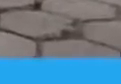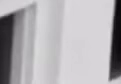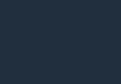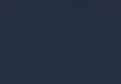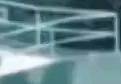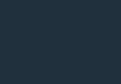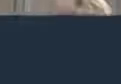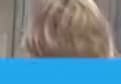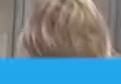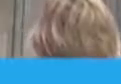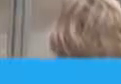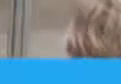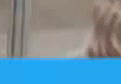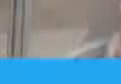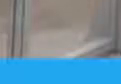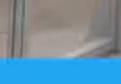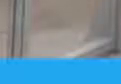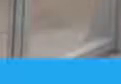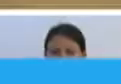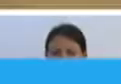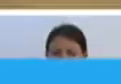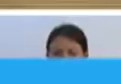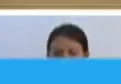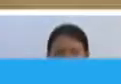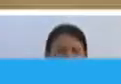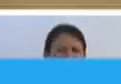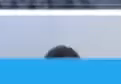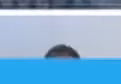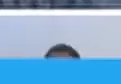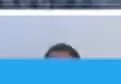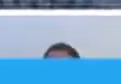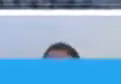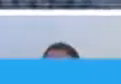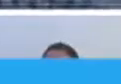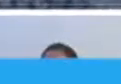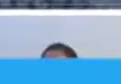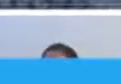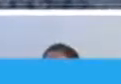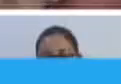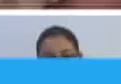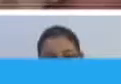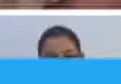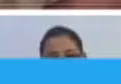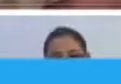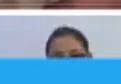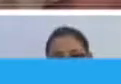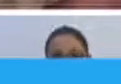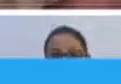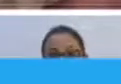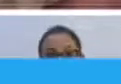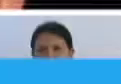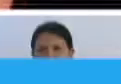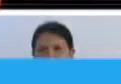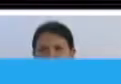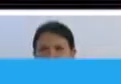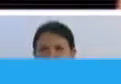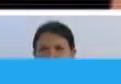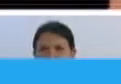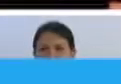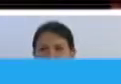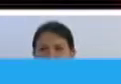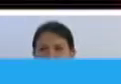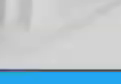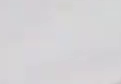trânsito. Câmara entrega moções de louvor a entidades e personalidades reconhecendo os serviços prestados